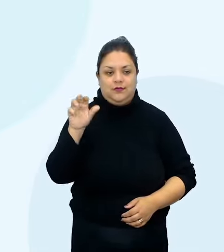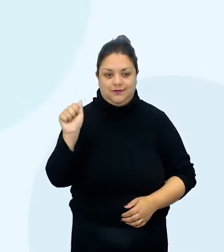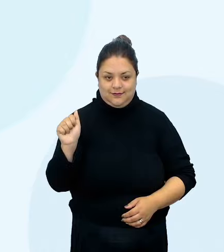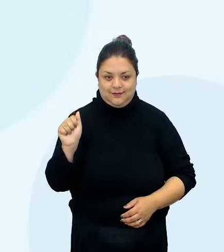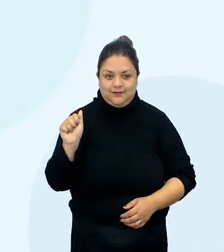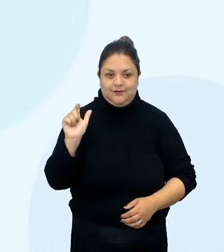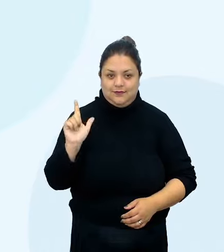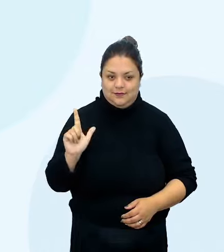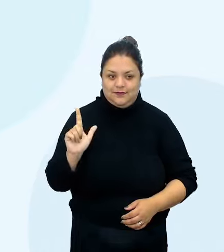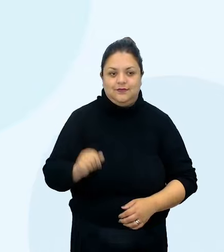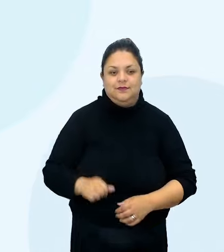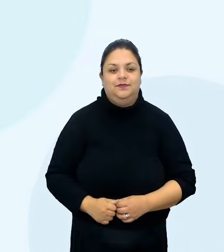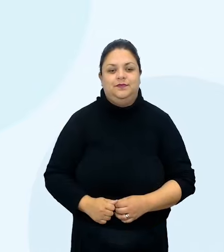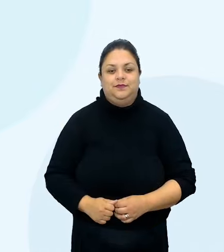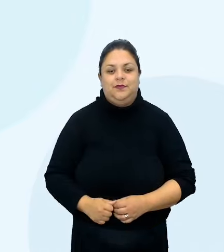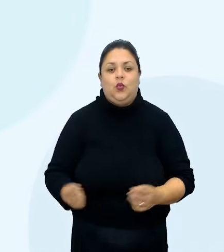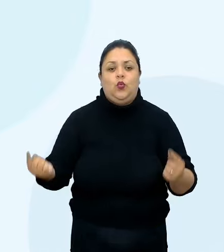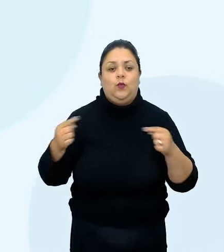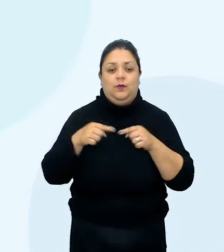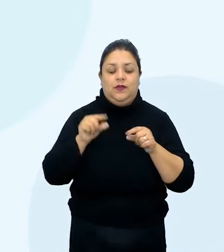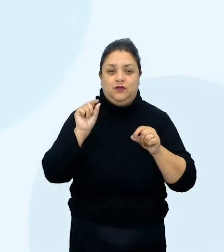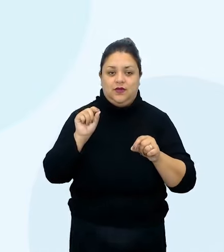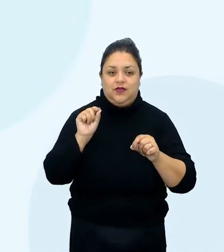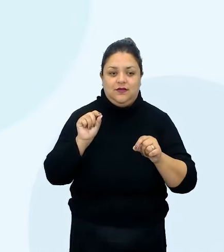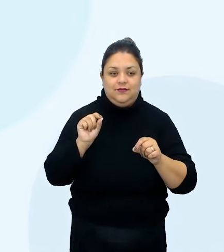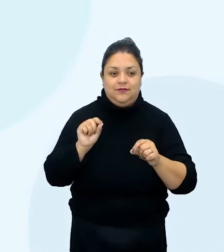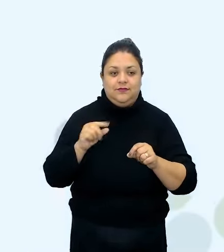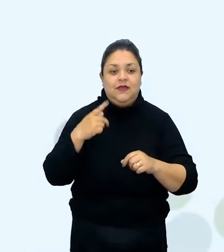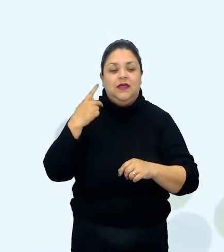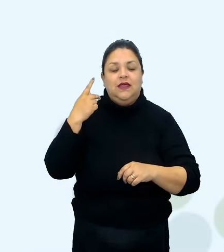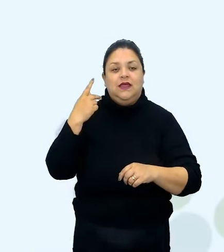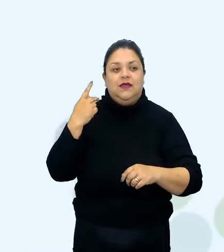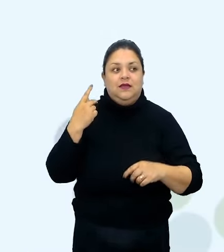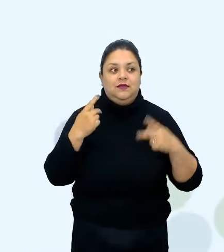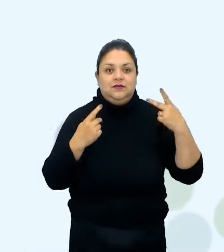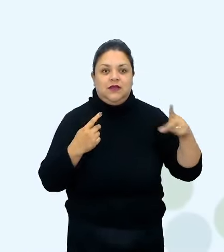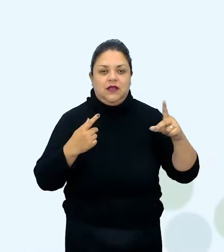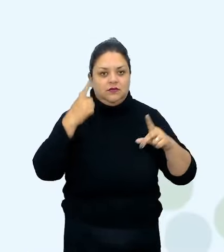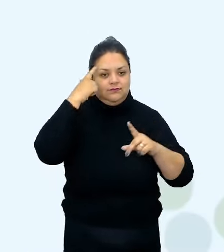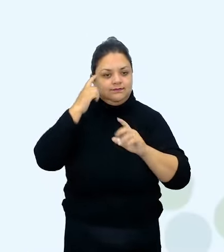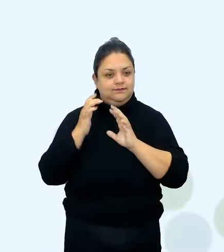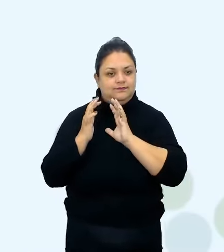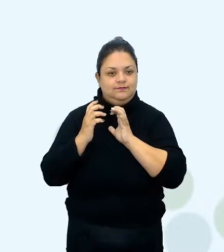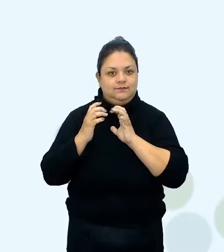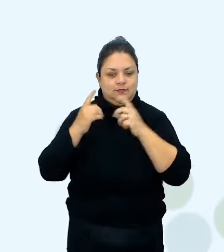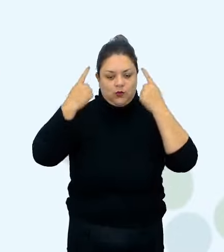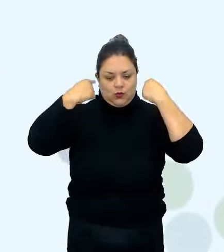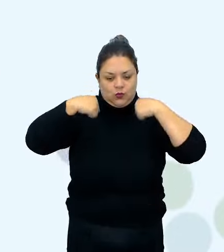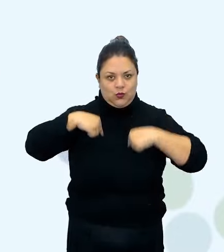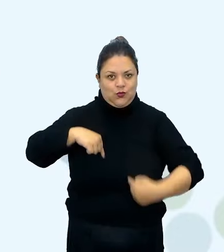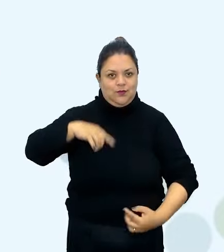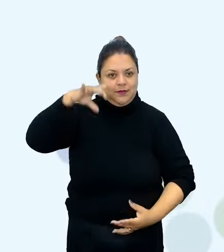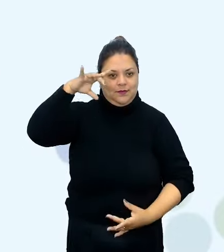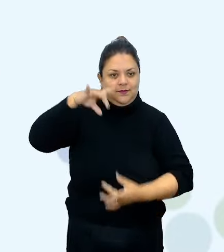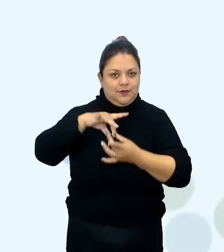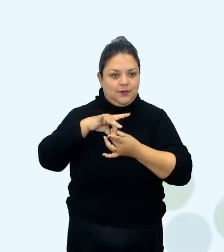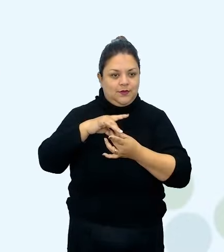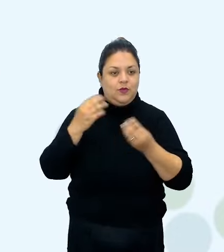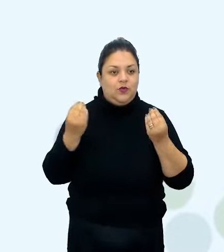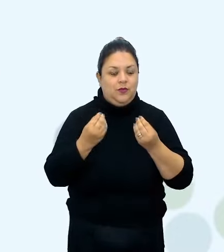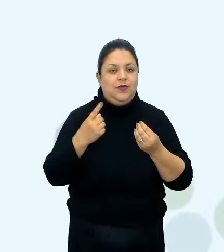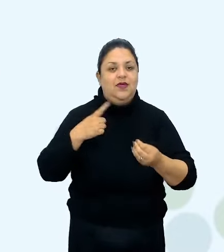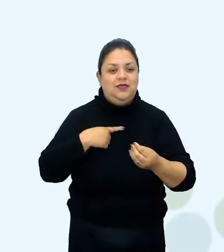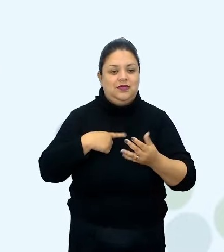que vão aparecendo para a gente poder estar passando, né? Então, aí a gente tem 9 estados, né, para poder